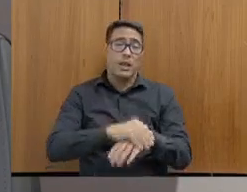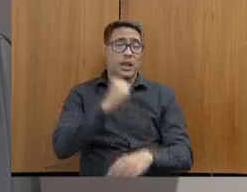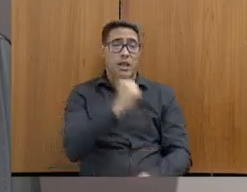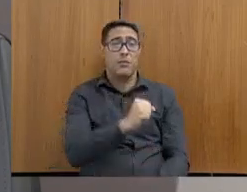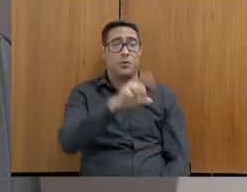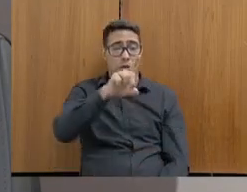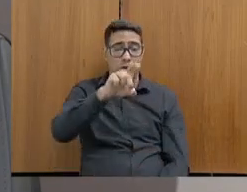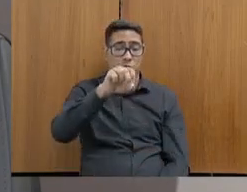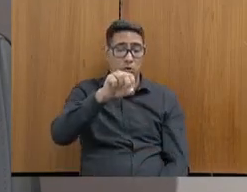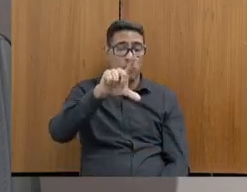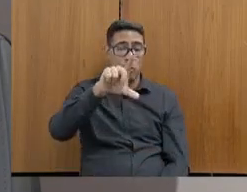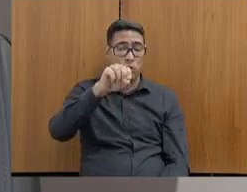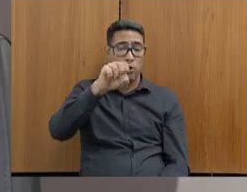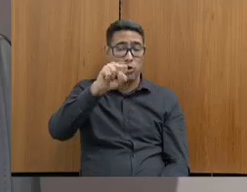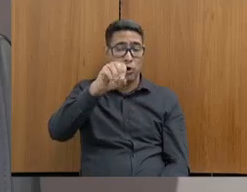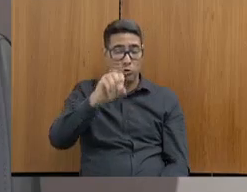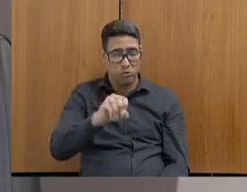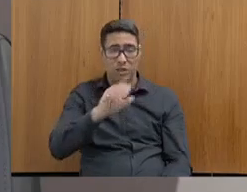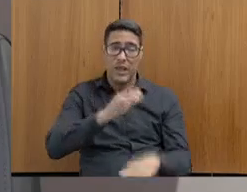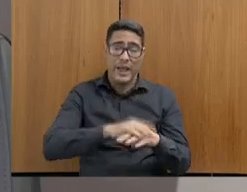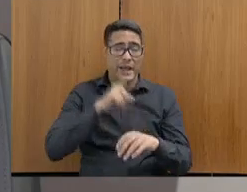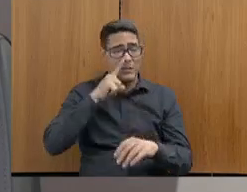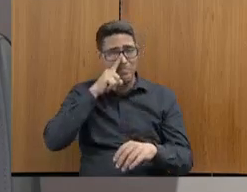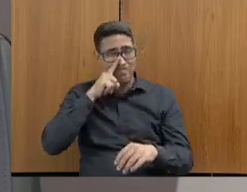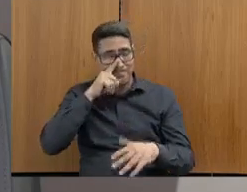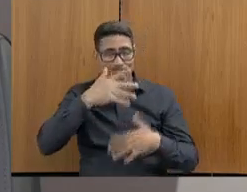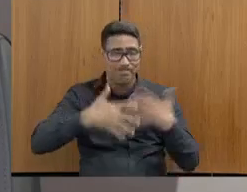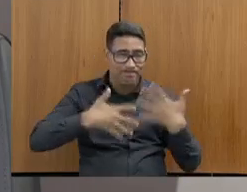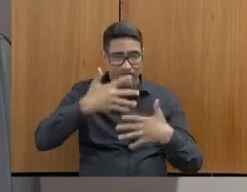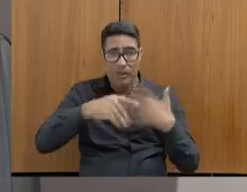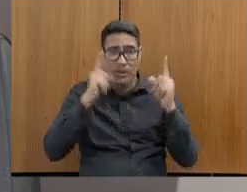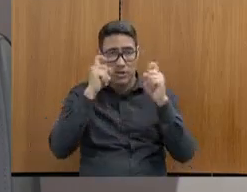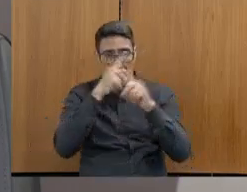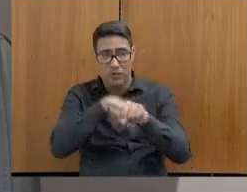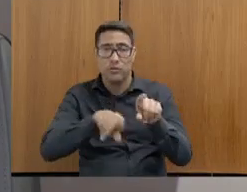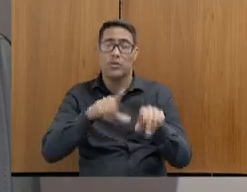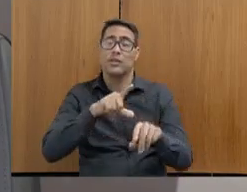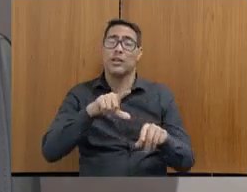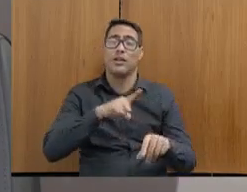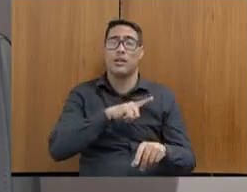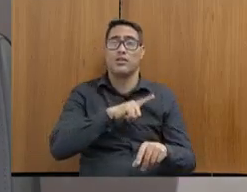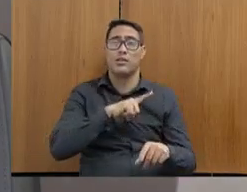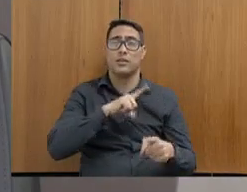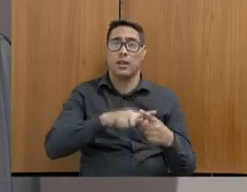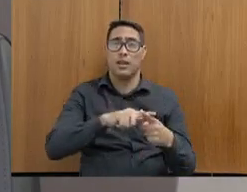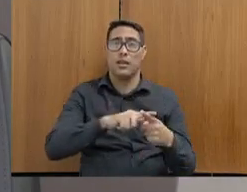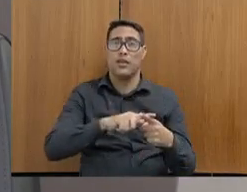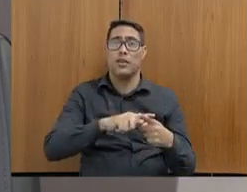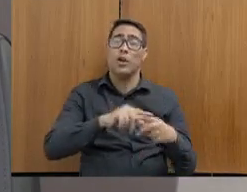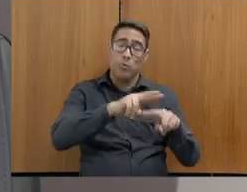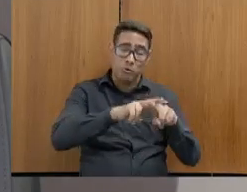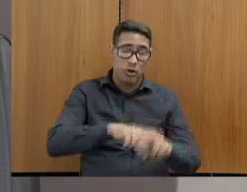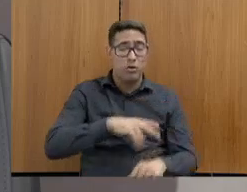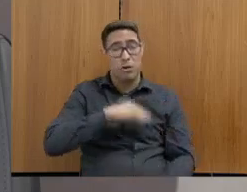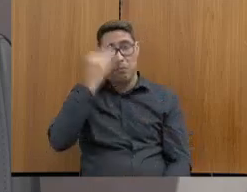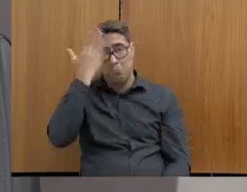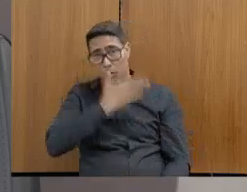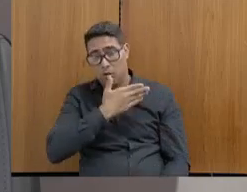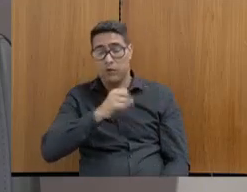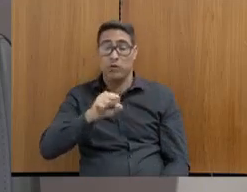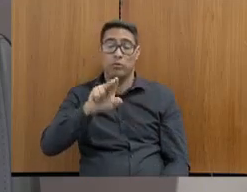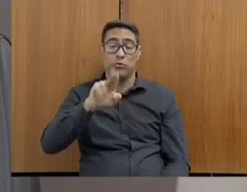com maior complexidade de produção probatória né inclusive tanto no que diz respeito às provas subjetivas